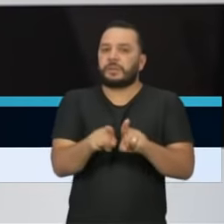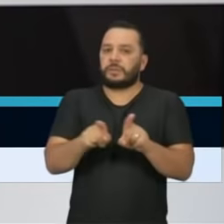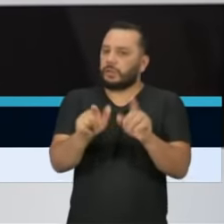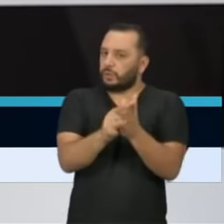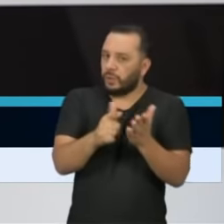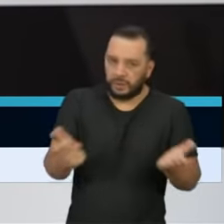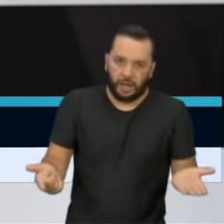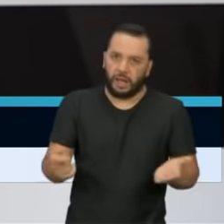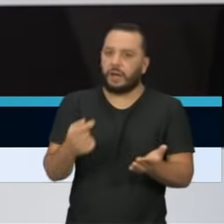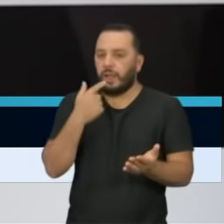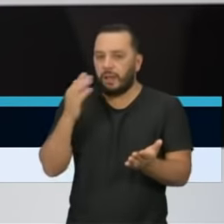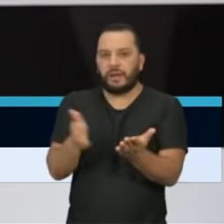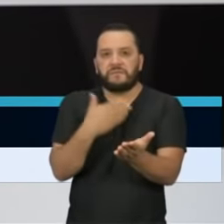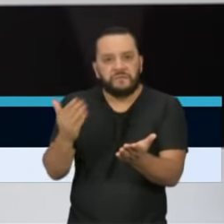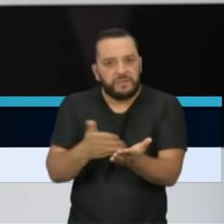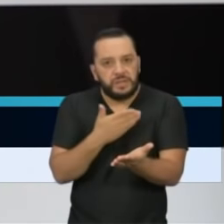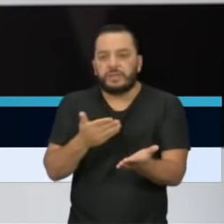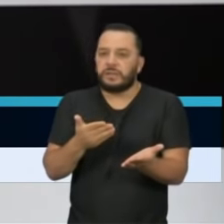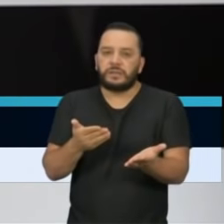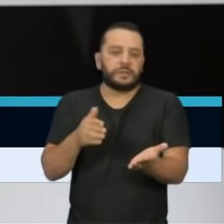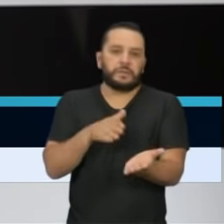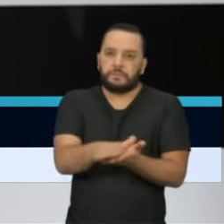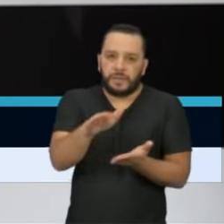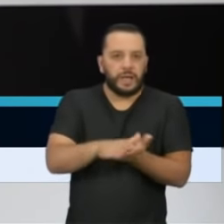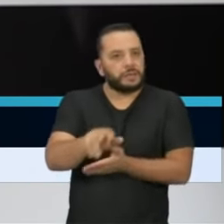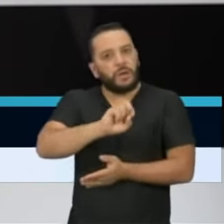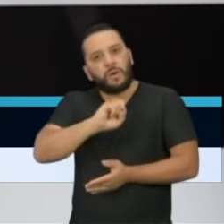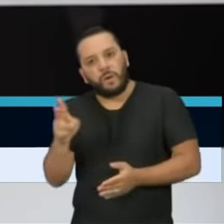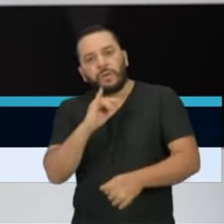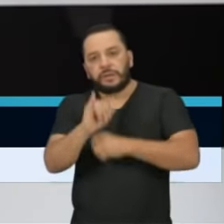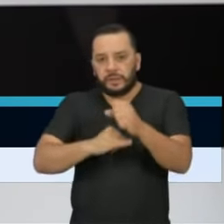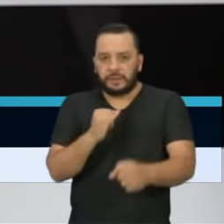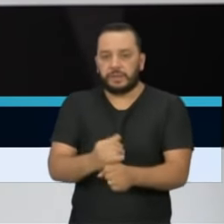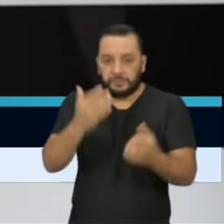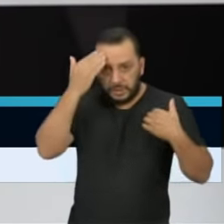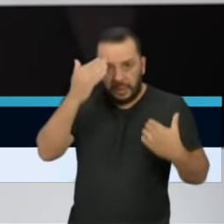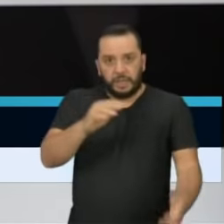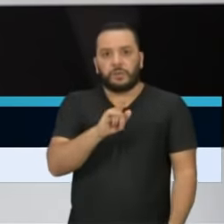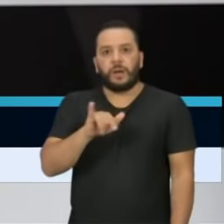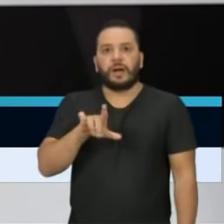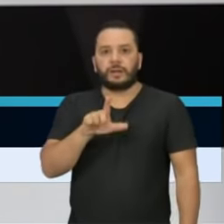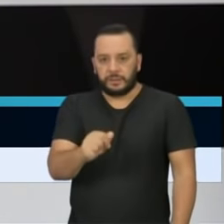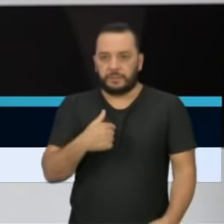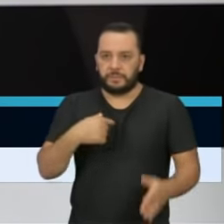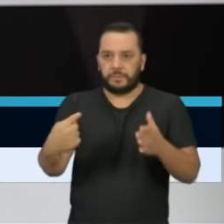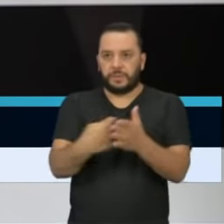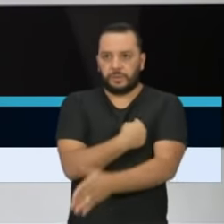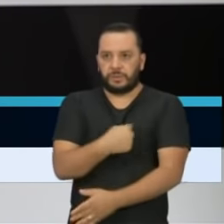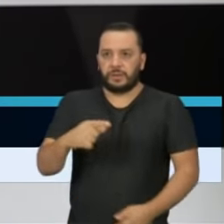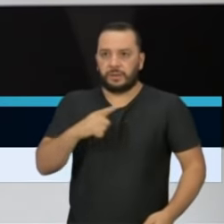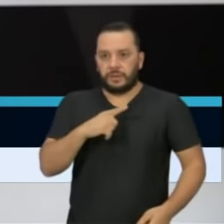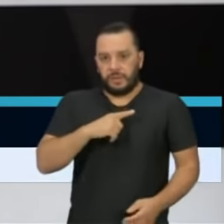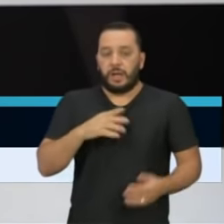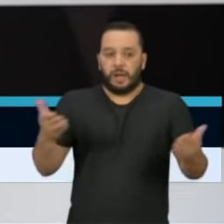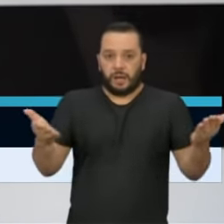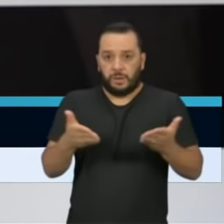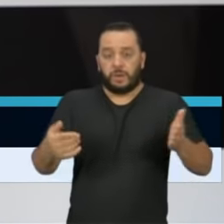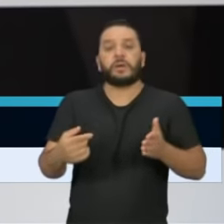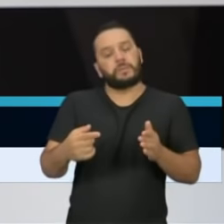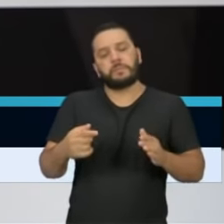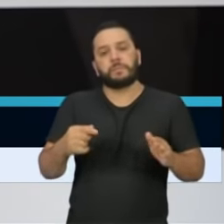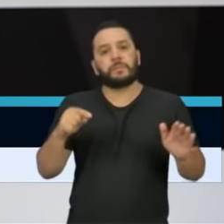por revistas, na versão impressa ou eletrônica. Eduarda, mais uma vez, muito obrigado pela sua pergunta. Vamos agora a uma